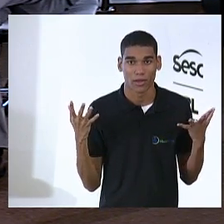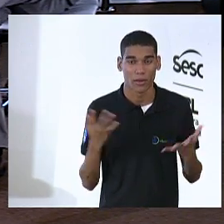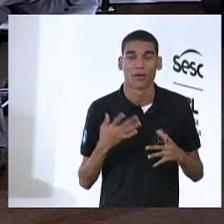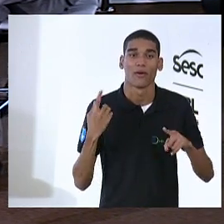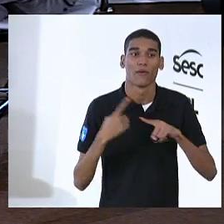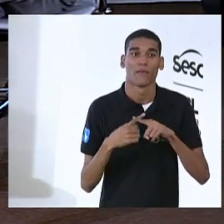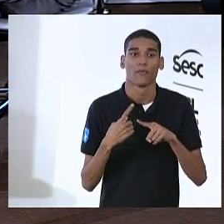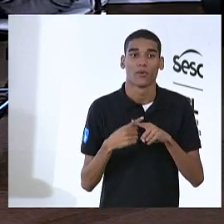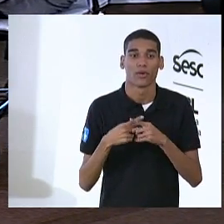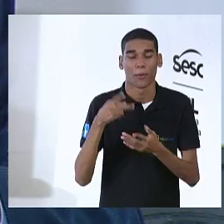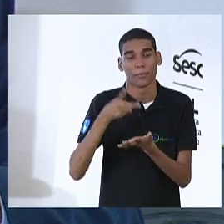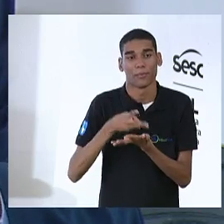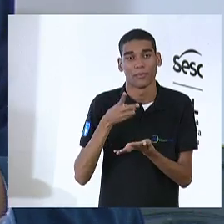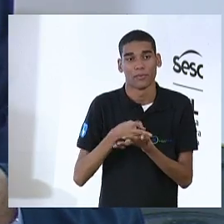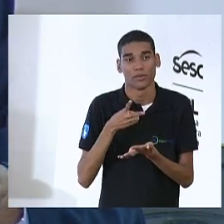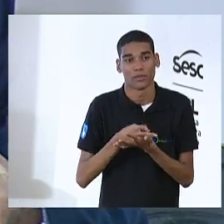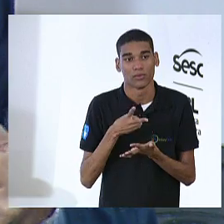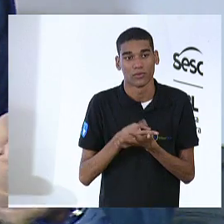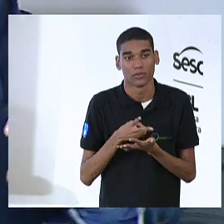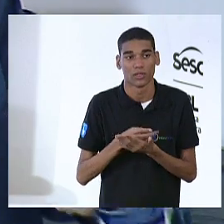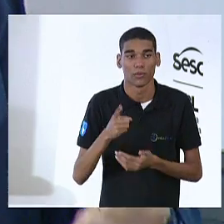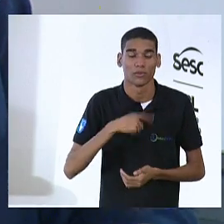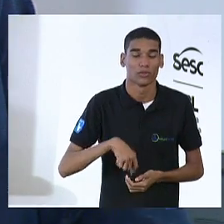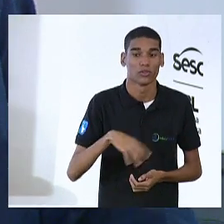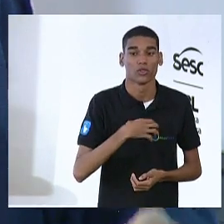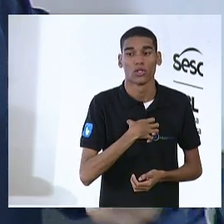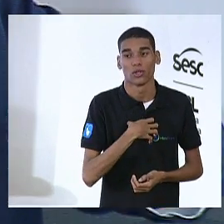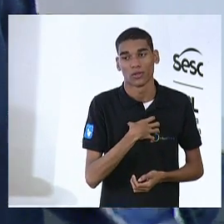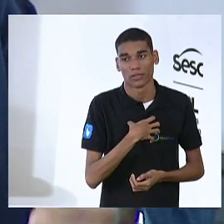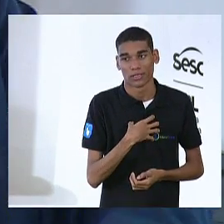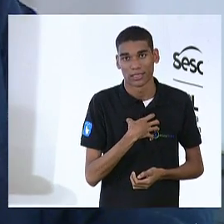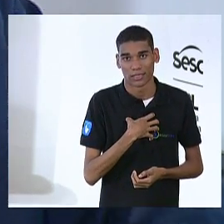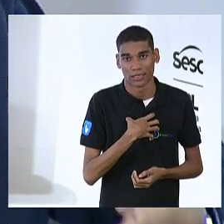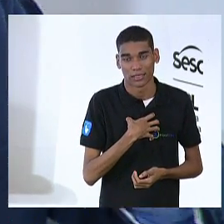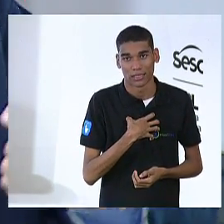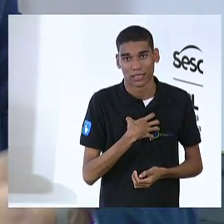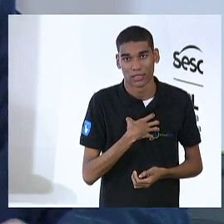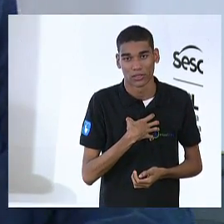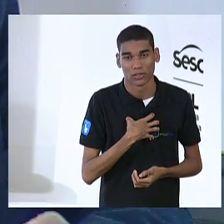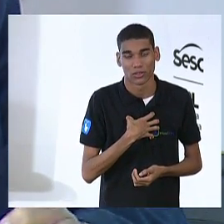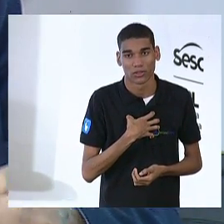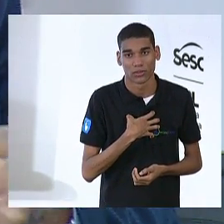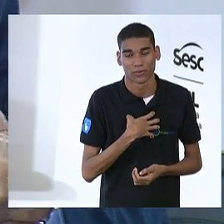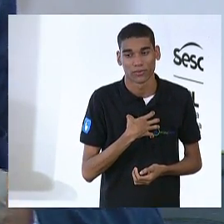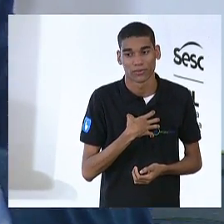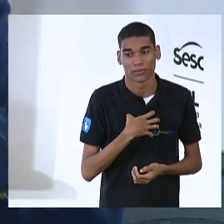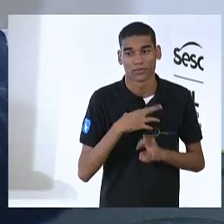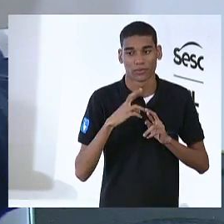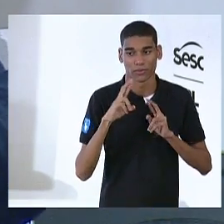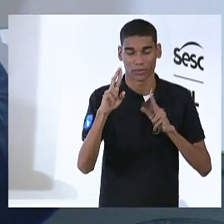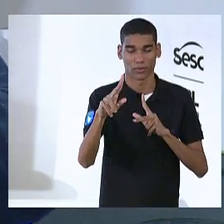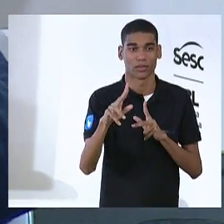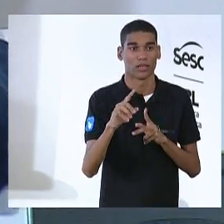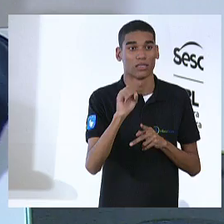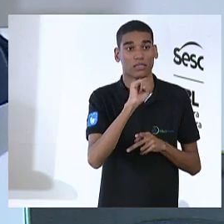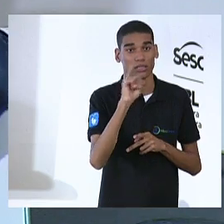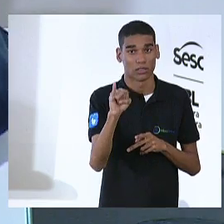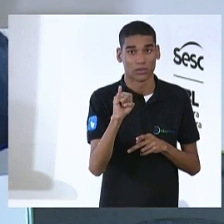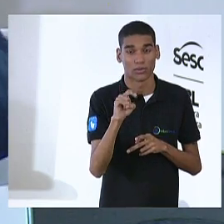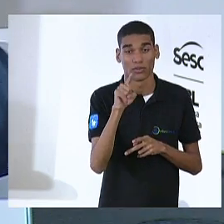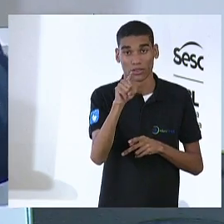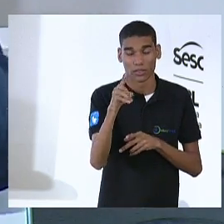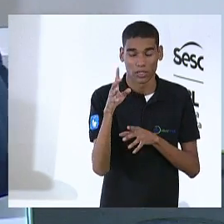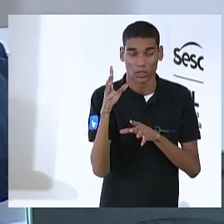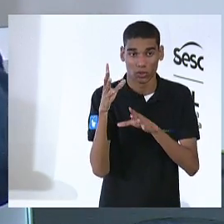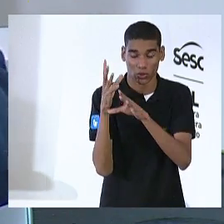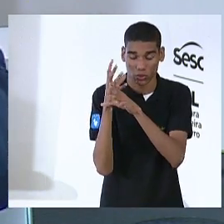Porque, ao mesmo tempo, a gente sente o lastro, né, dessas coisas. Se vocês somam os 200